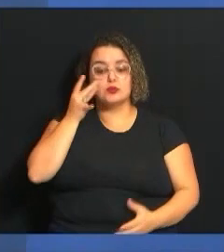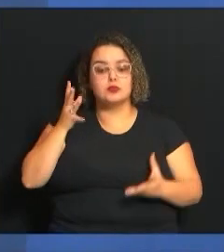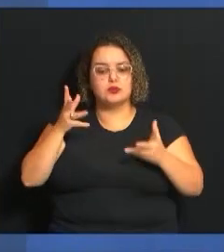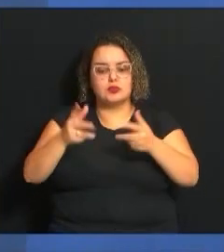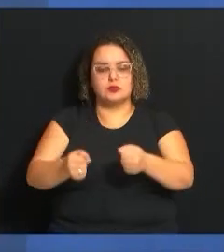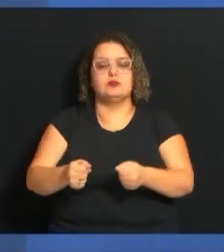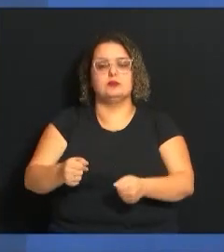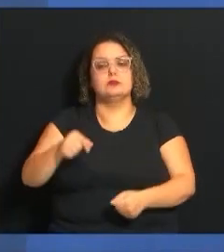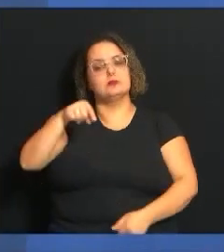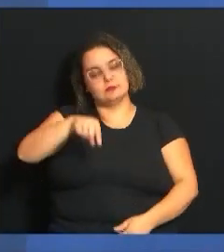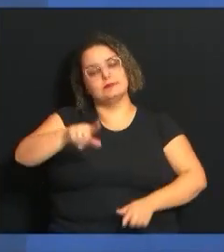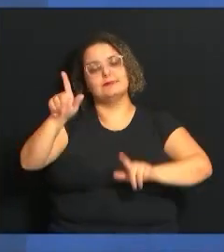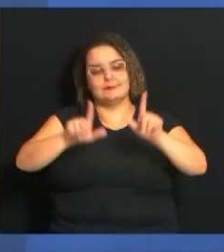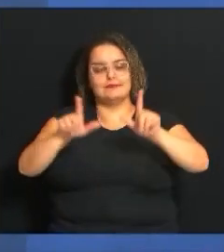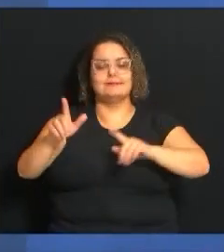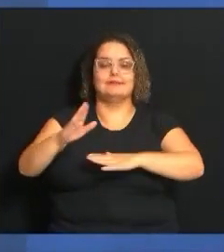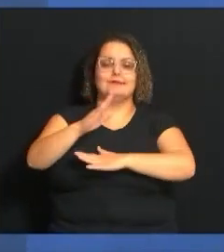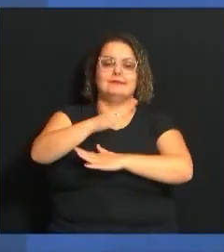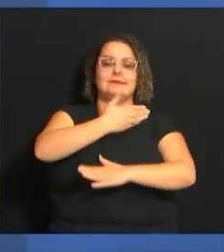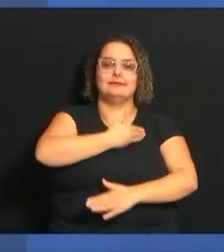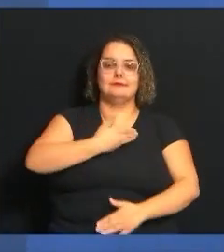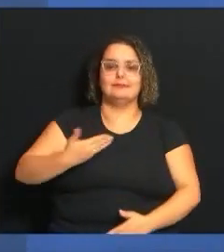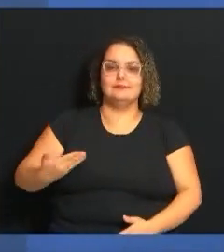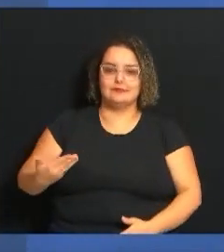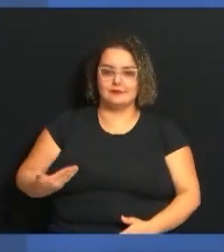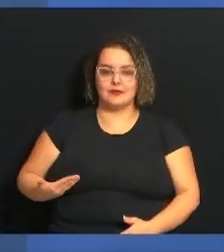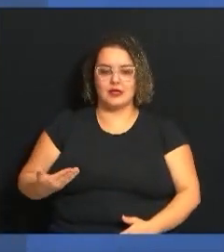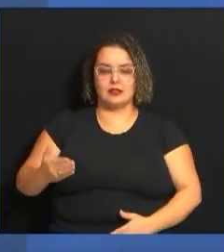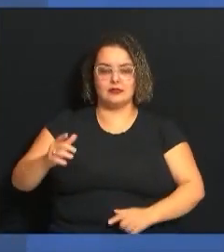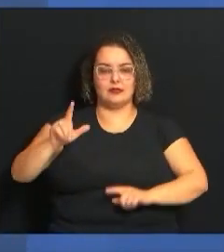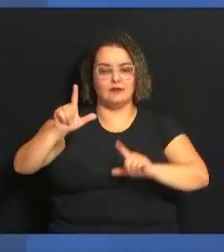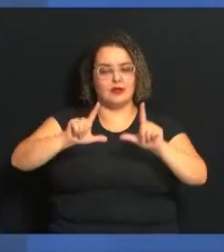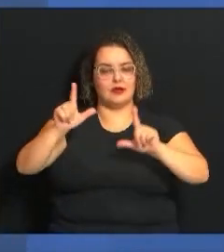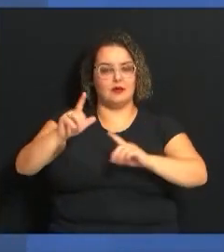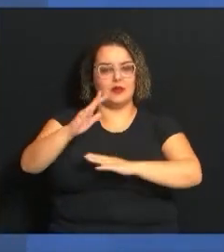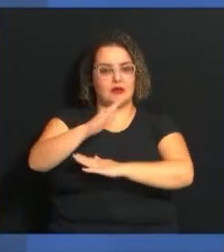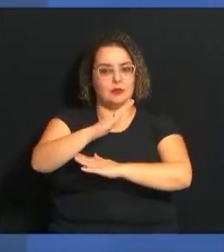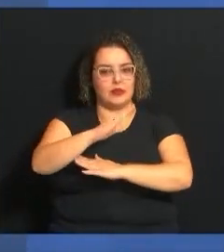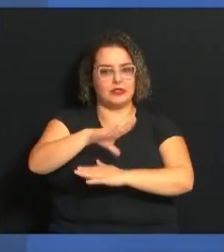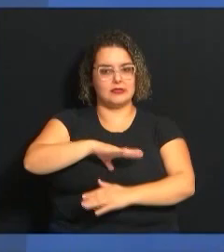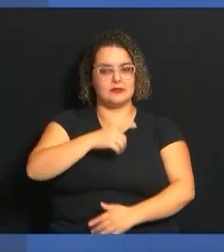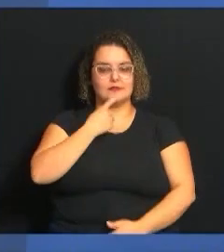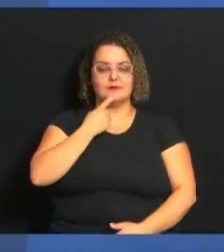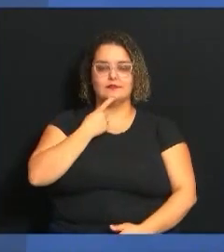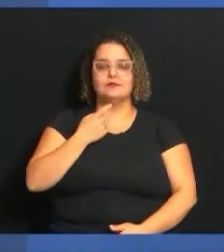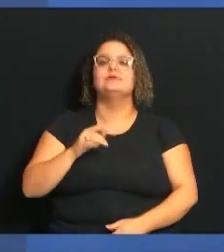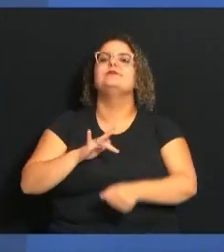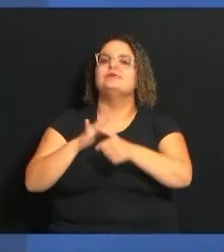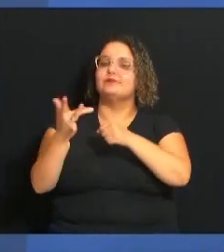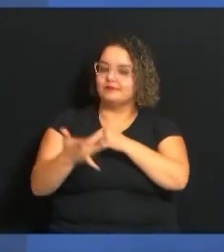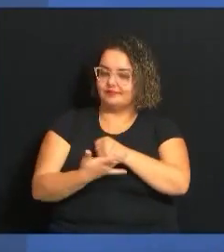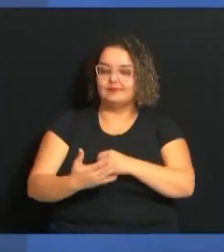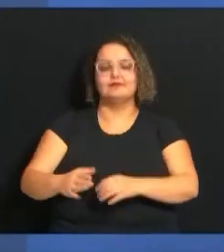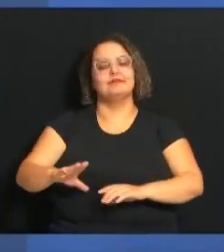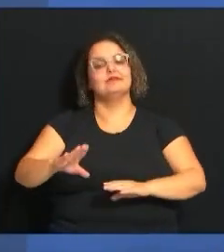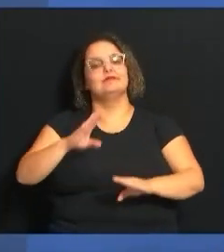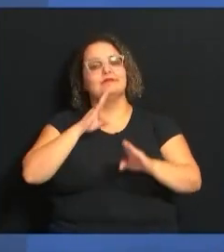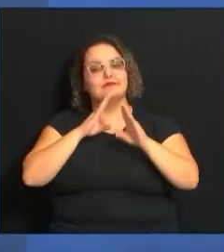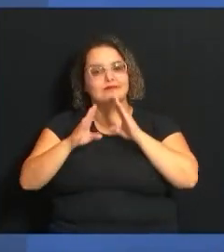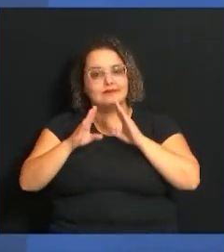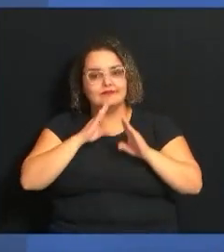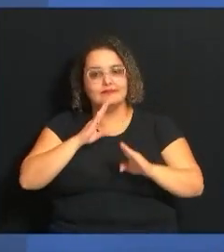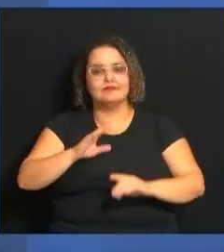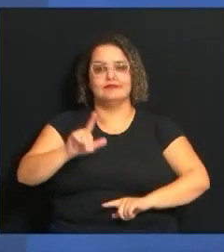claro, aqui pela tela da TV Câmara Campinas e também por meio das nossas redes sociais. A gente transmite tudo no Facebook da TV Câmara